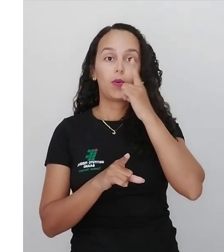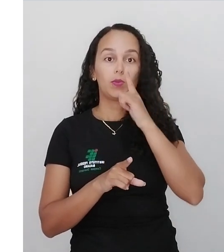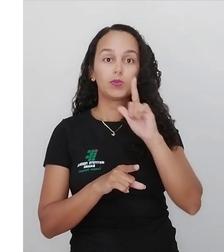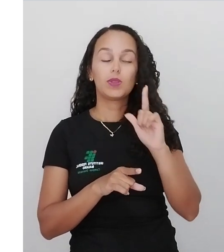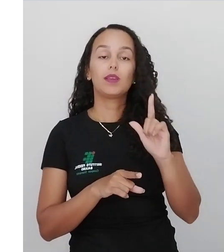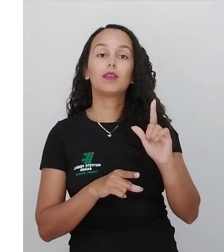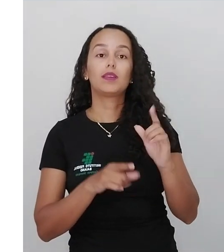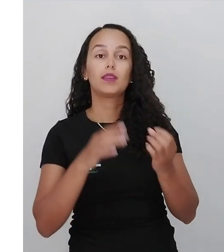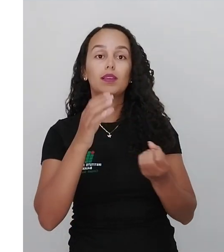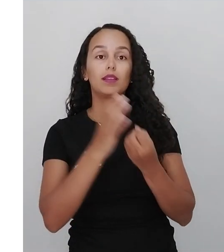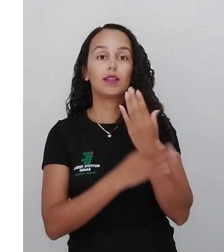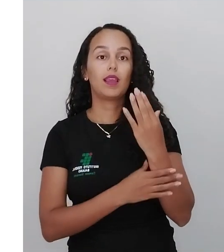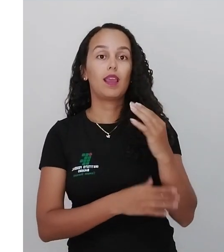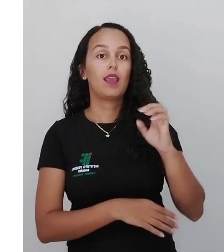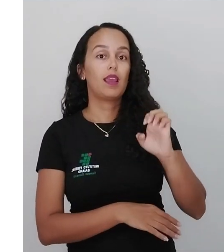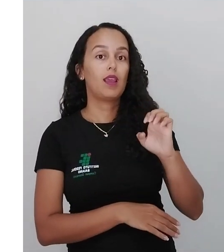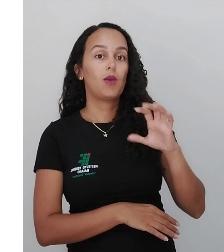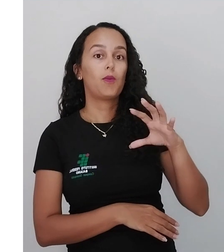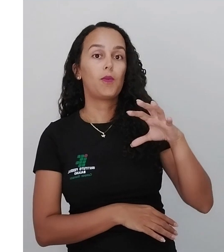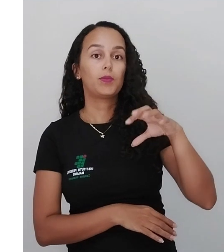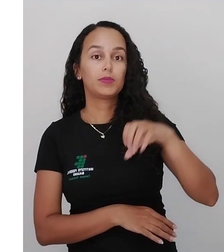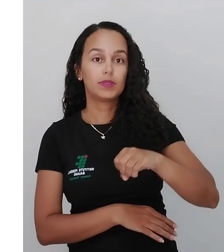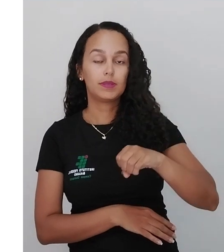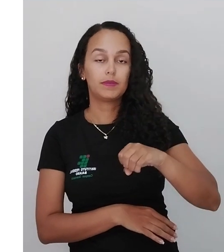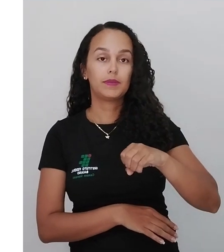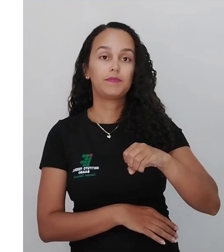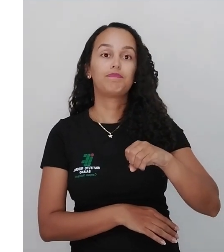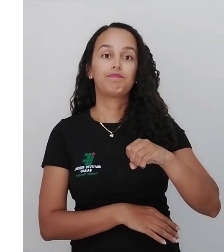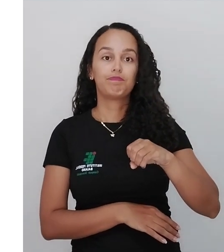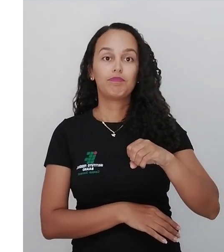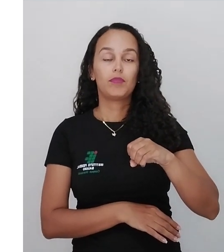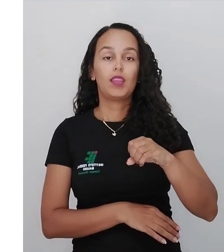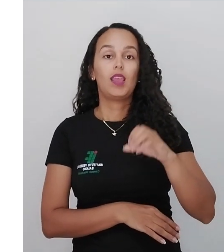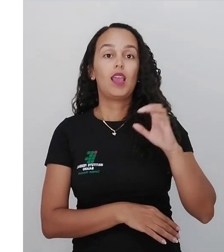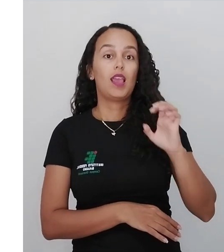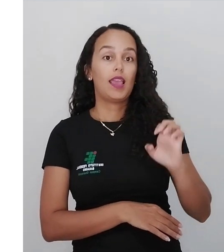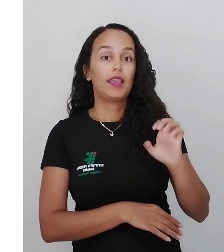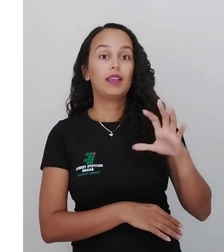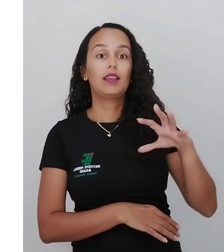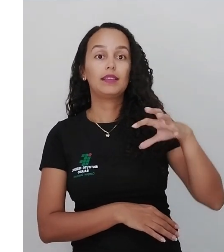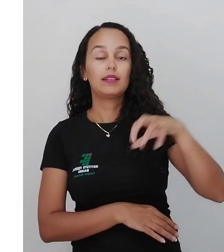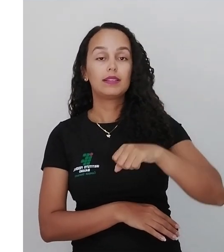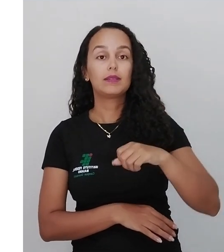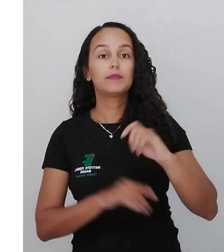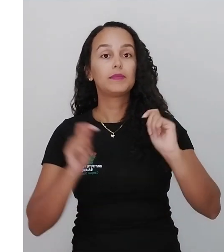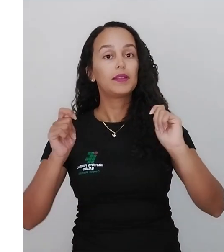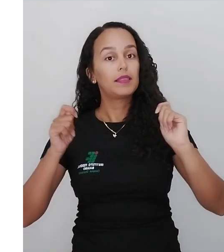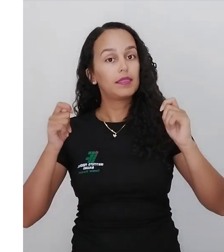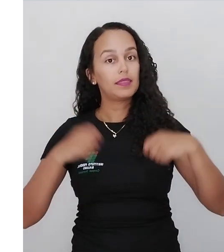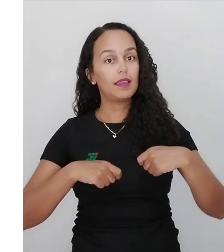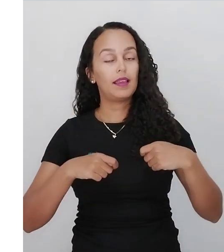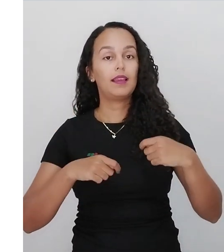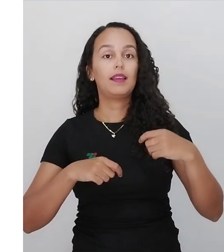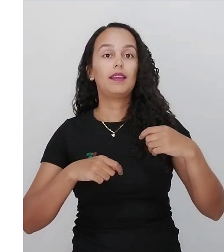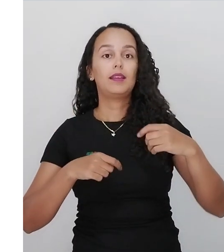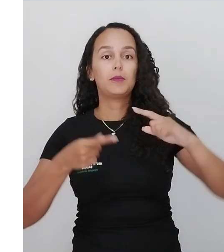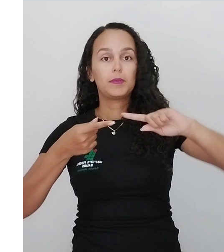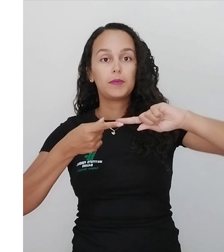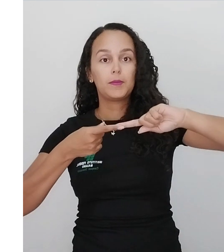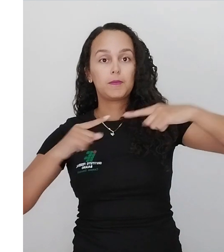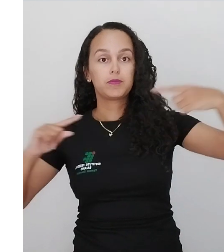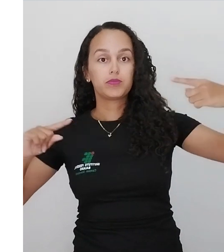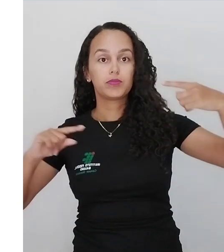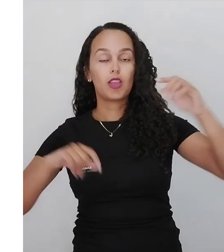que permite com que mais RNA seja formado, tá? E é importante a presença dela até mesmo